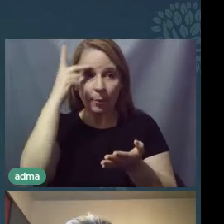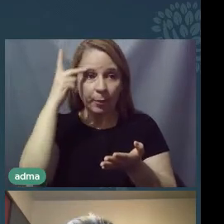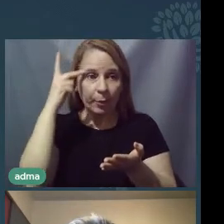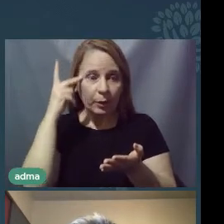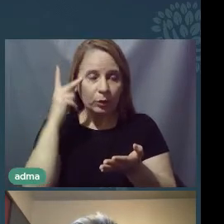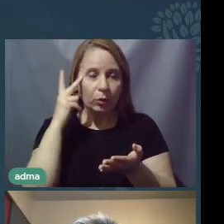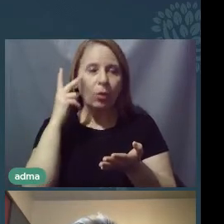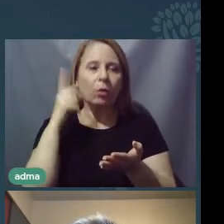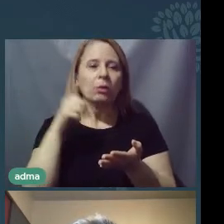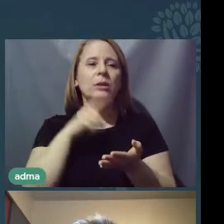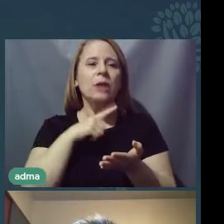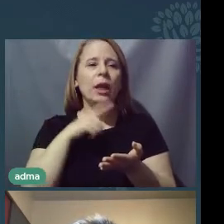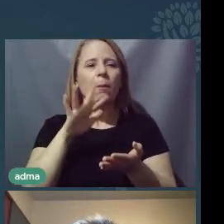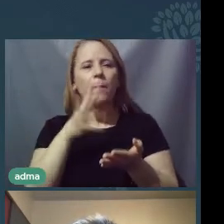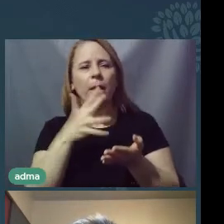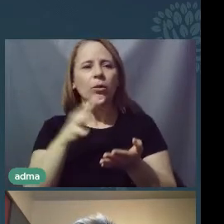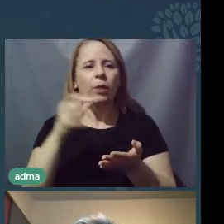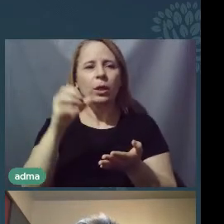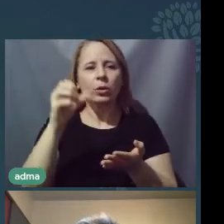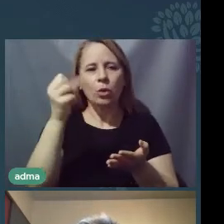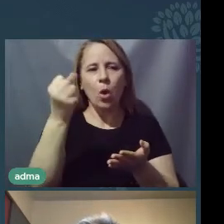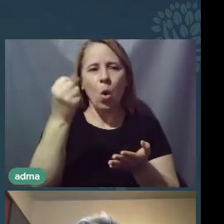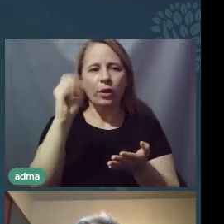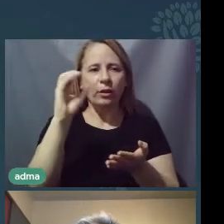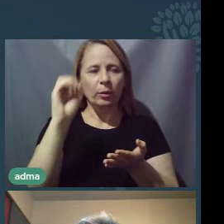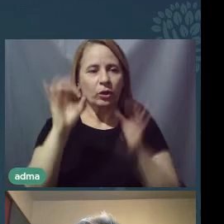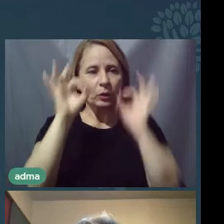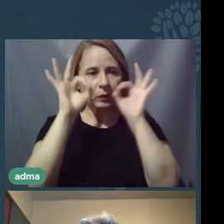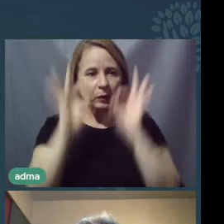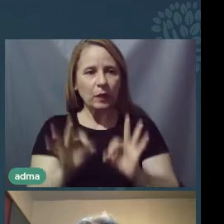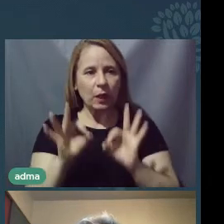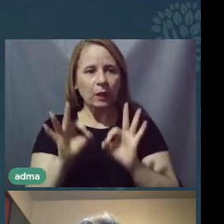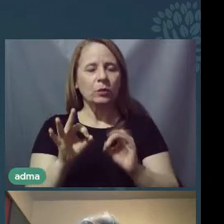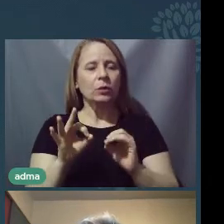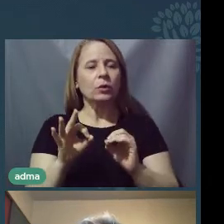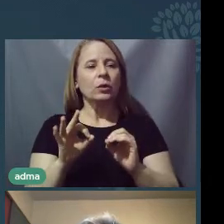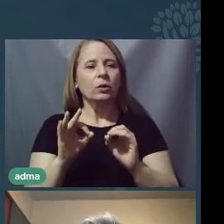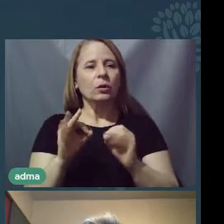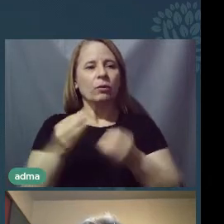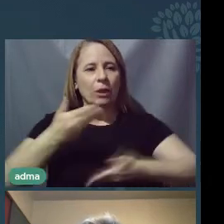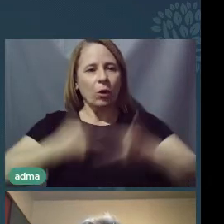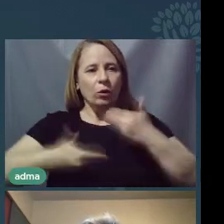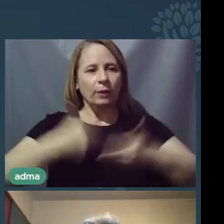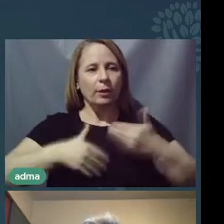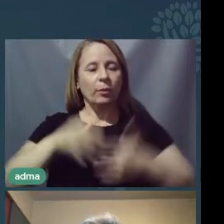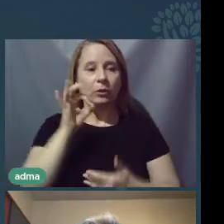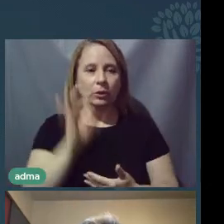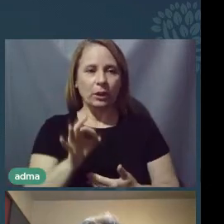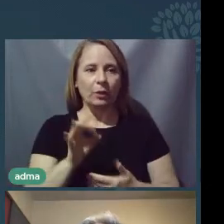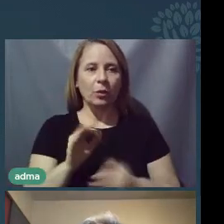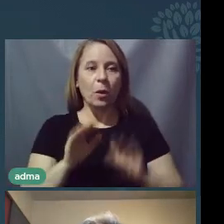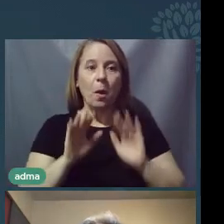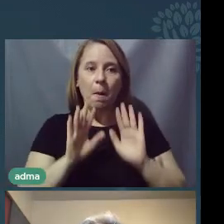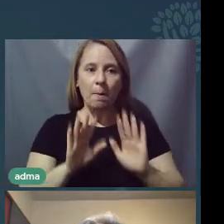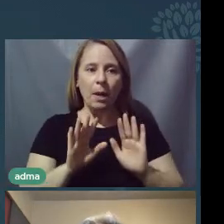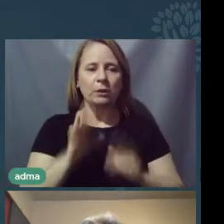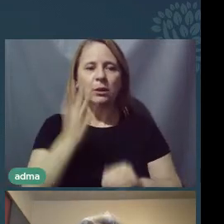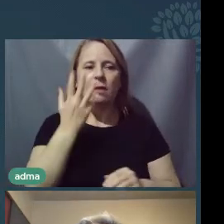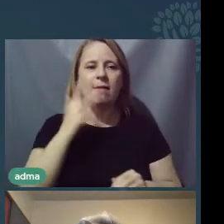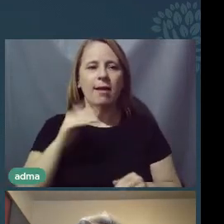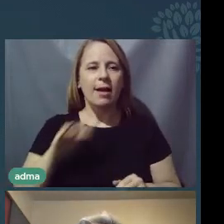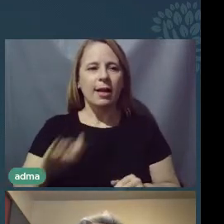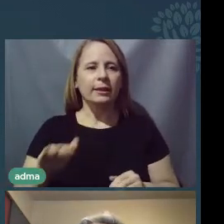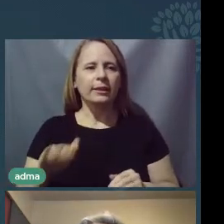algo próxima de 80%. Mas abaixo disso, quando a criança passou a